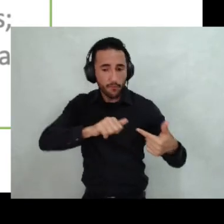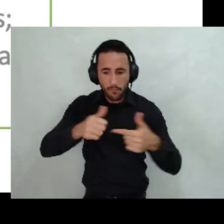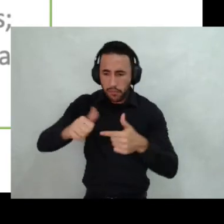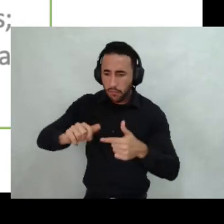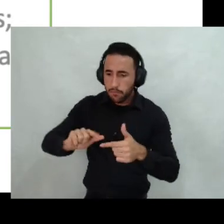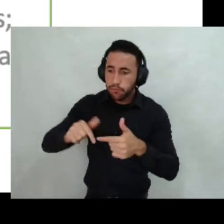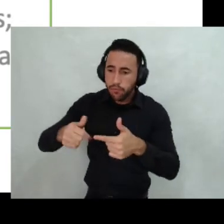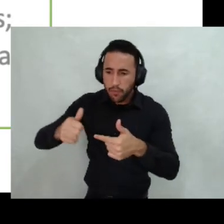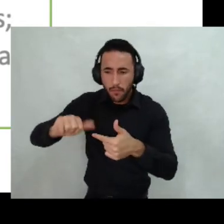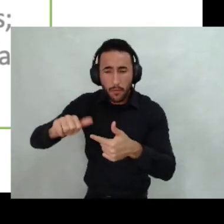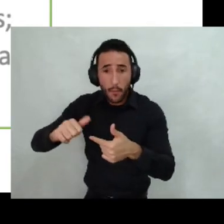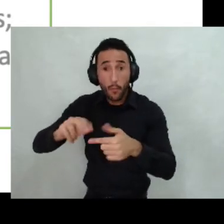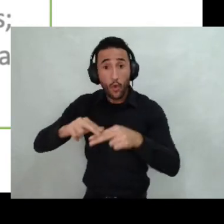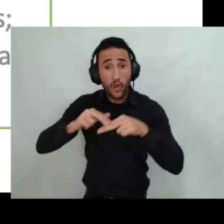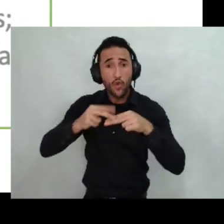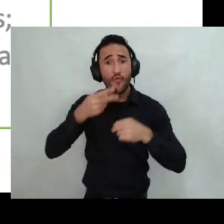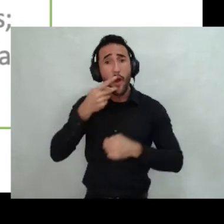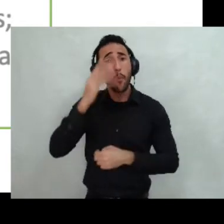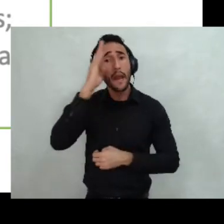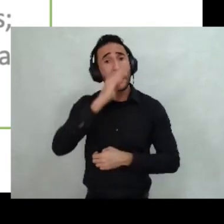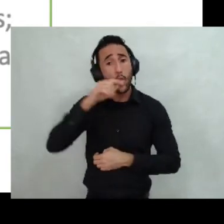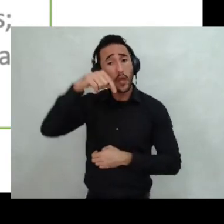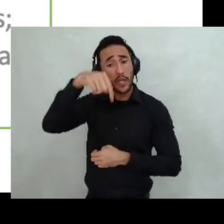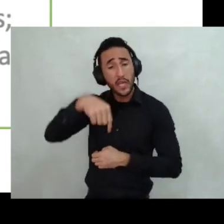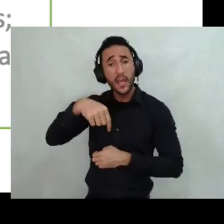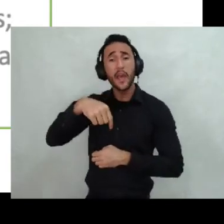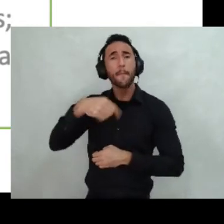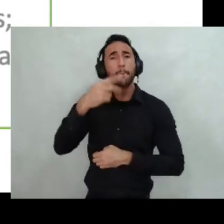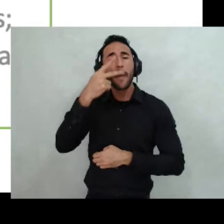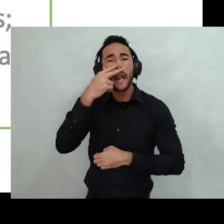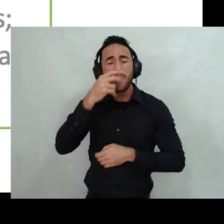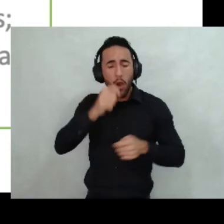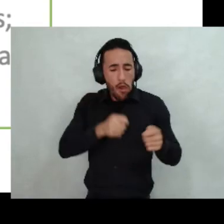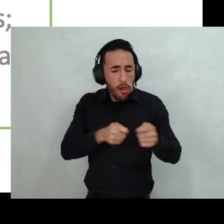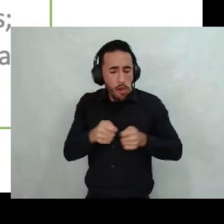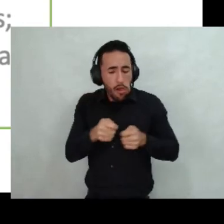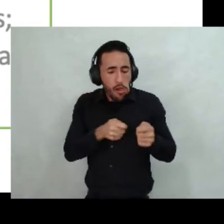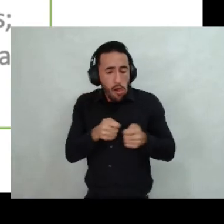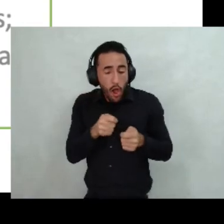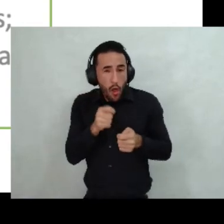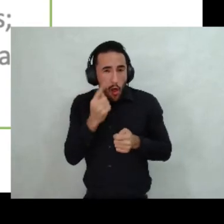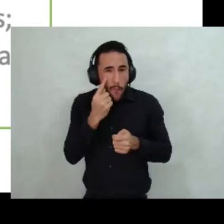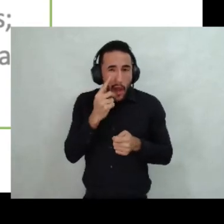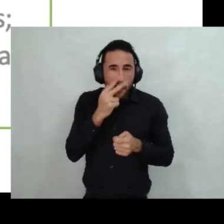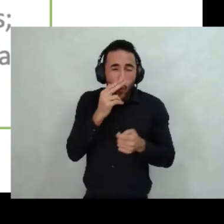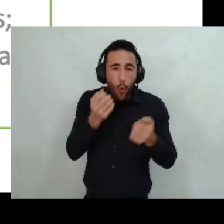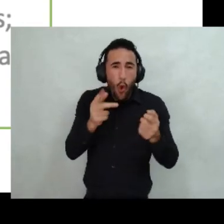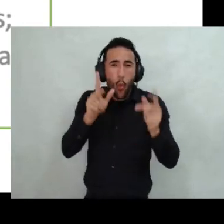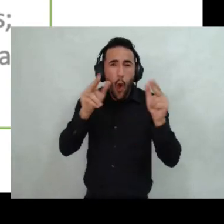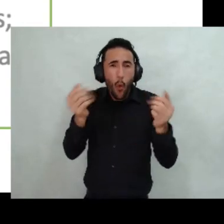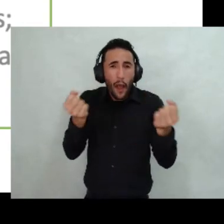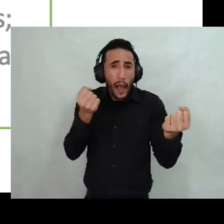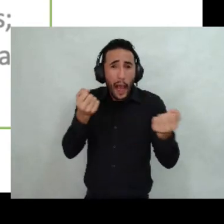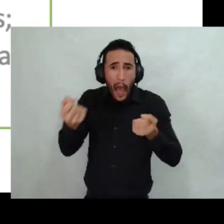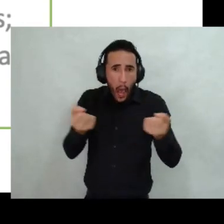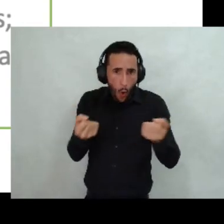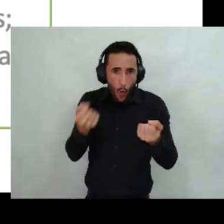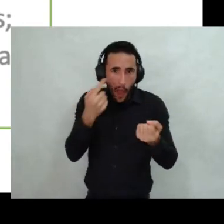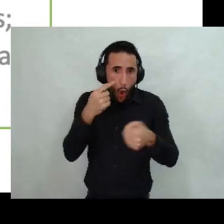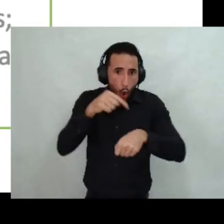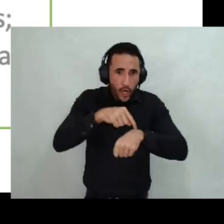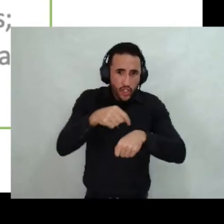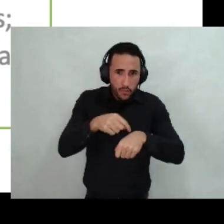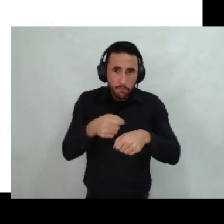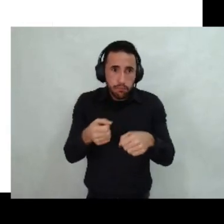que o Brasil gerencia a epidemia de Covid olhando para o retrovisor e para o escuro, né, para trás, porque a gente